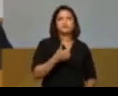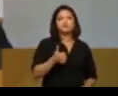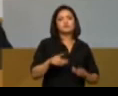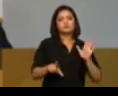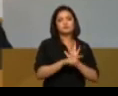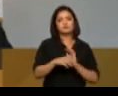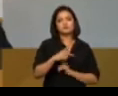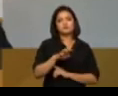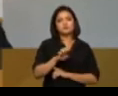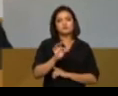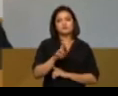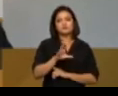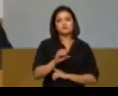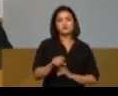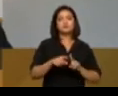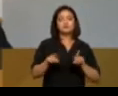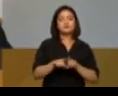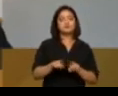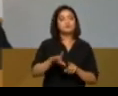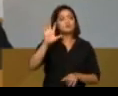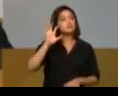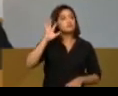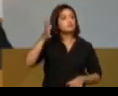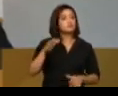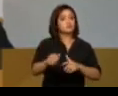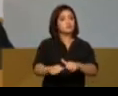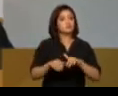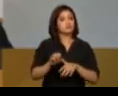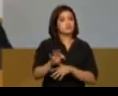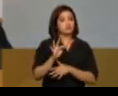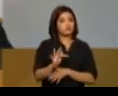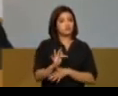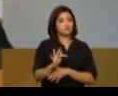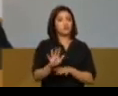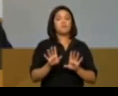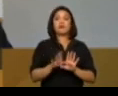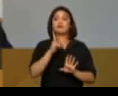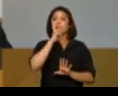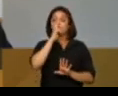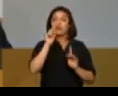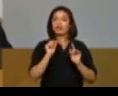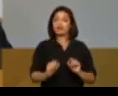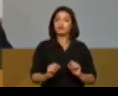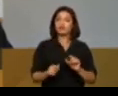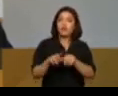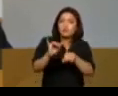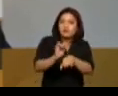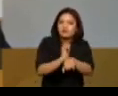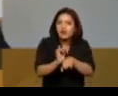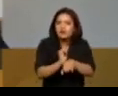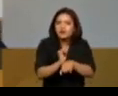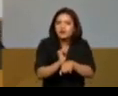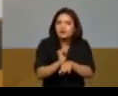decisão dessa Suprema Corte sobre o tema. E pior, ela aparenta contornar a necessária autorização do